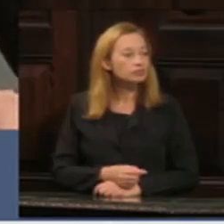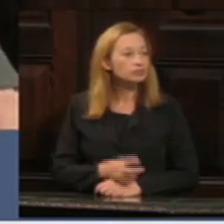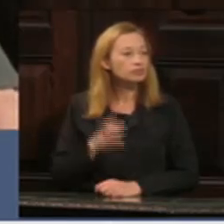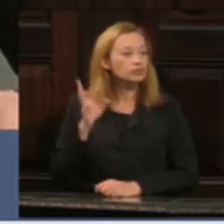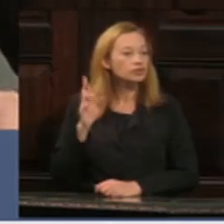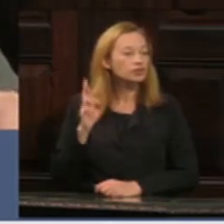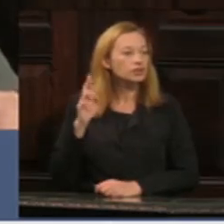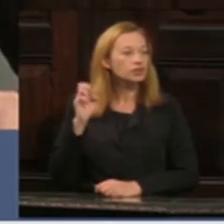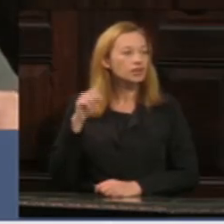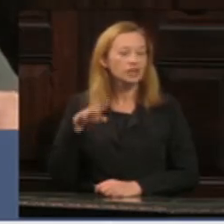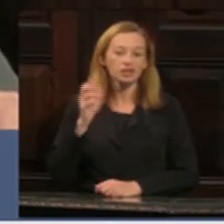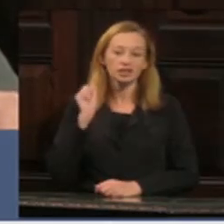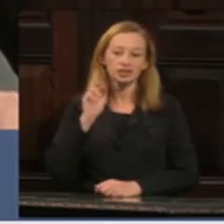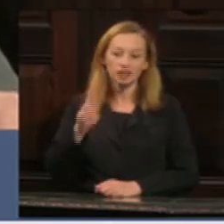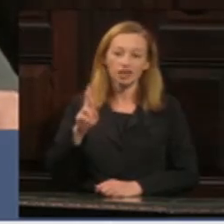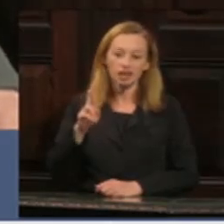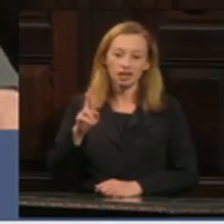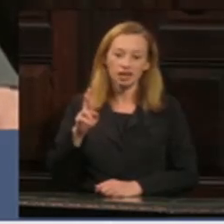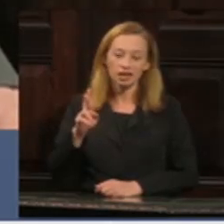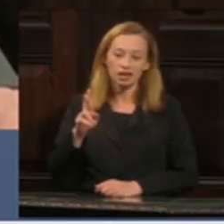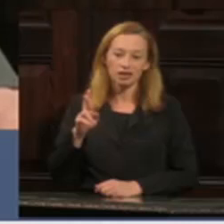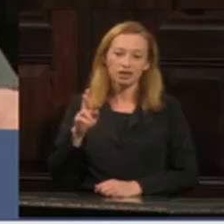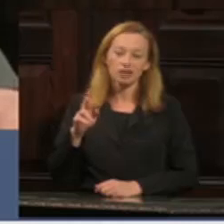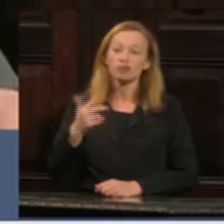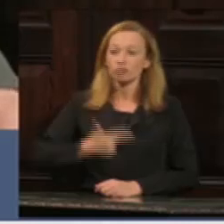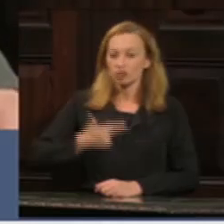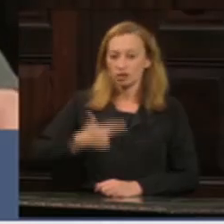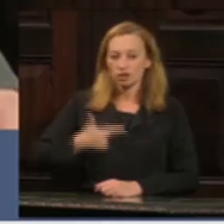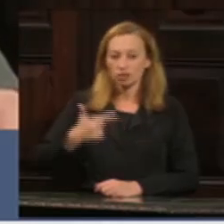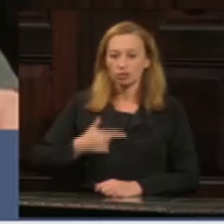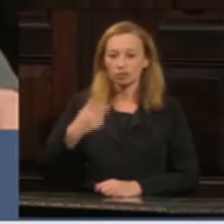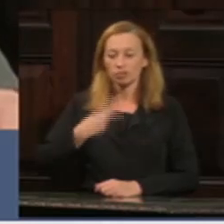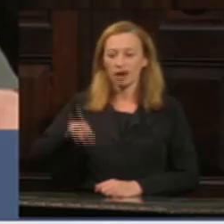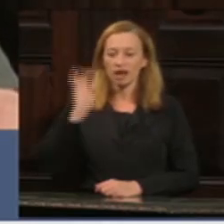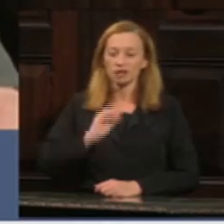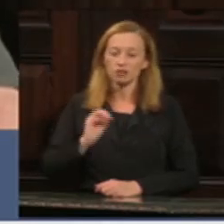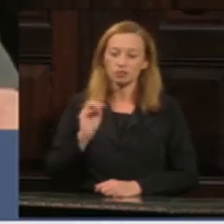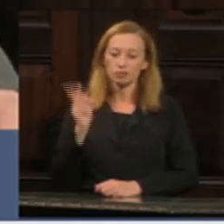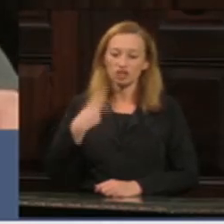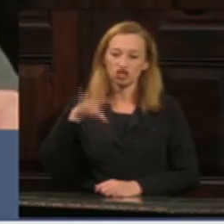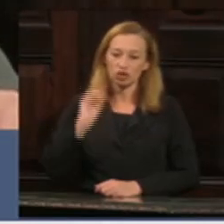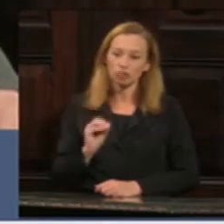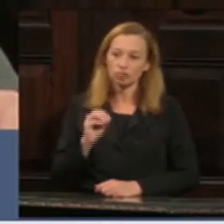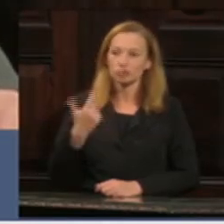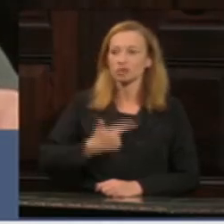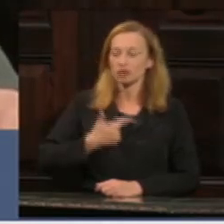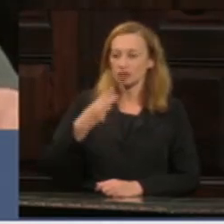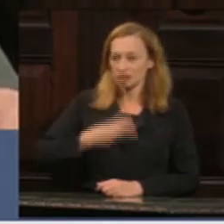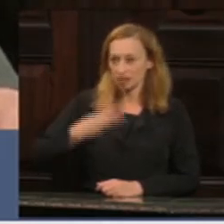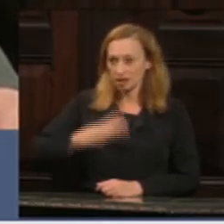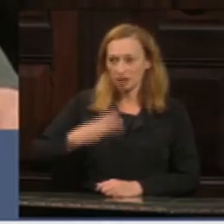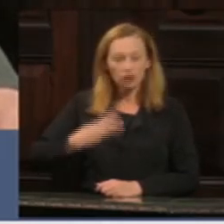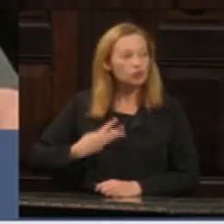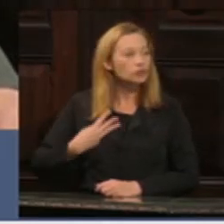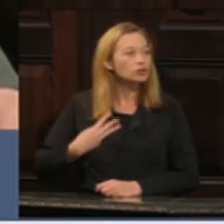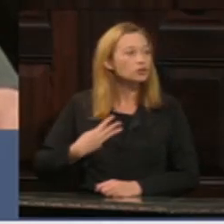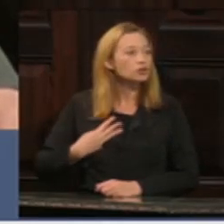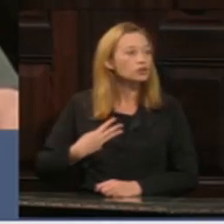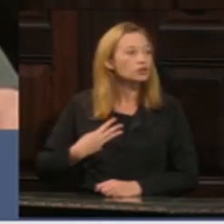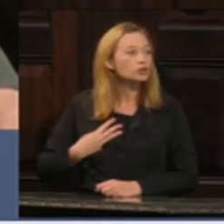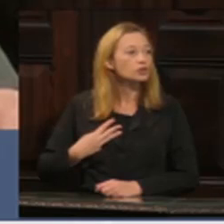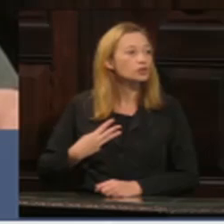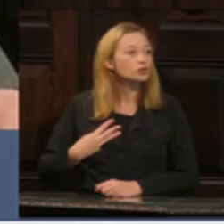Renan Ferreirinha foi o segundo, Márcio Pacheco o terceiro e o